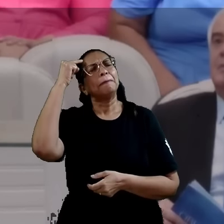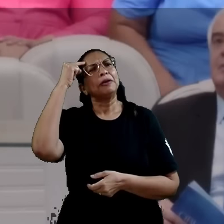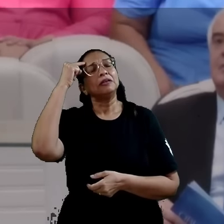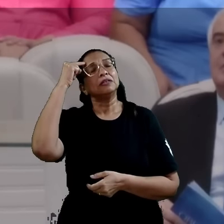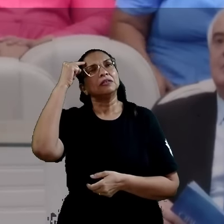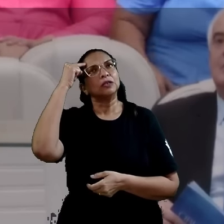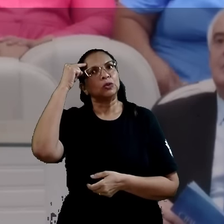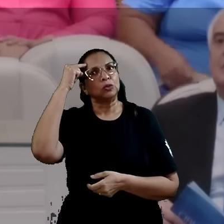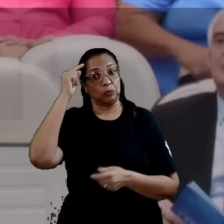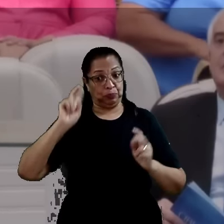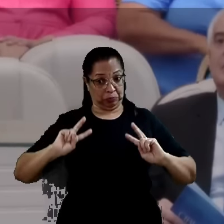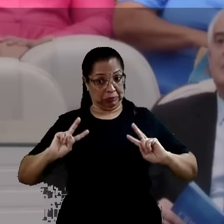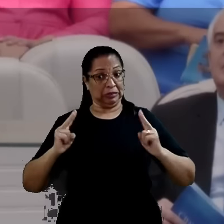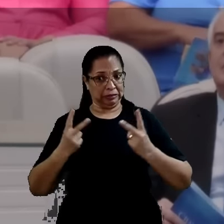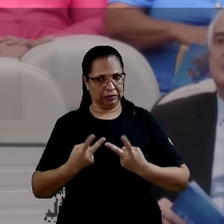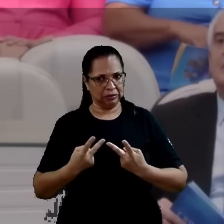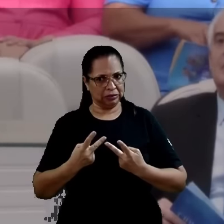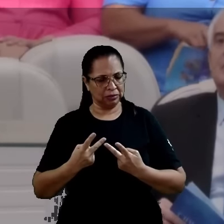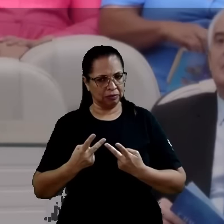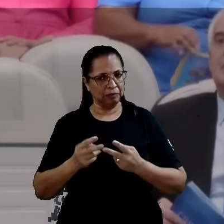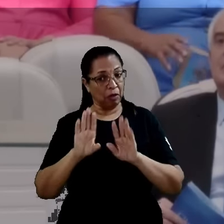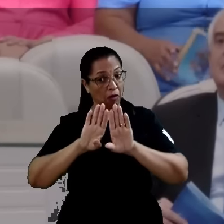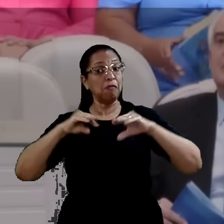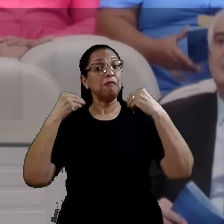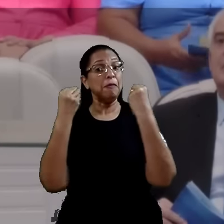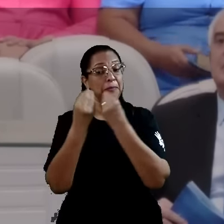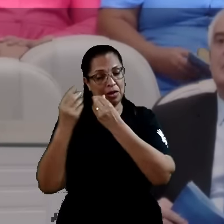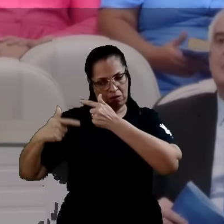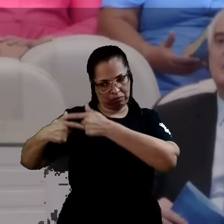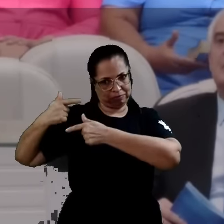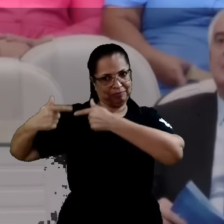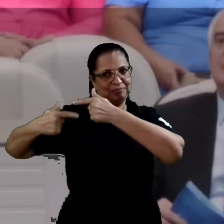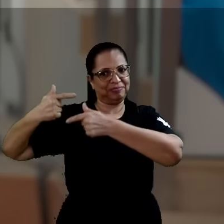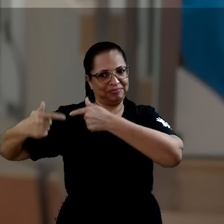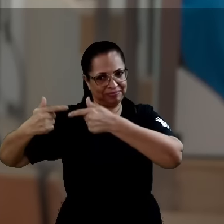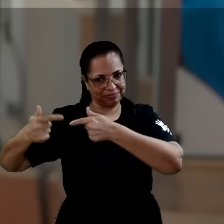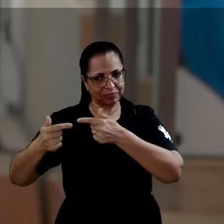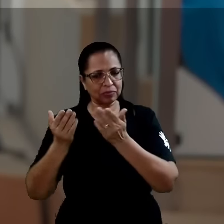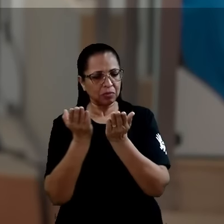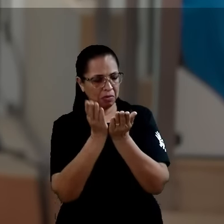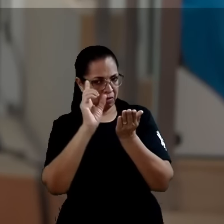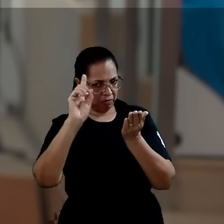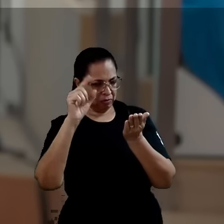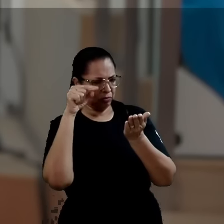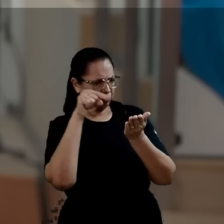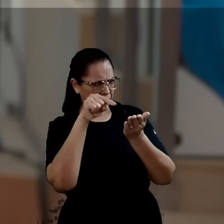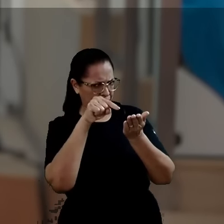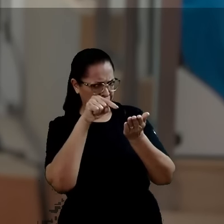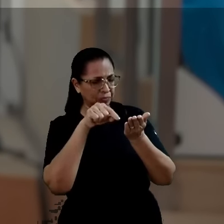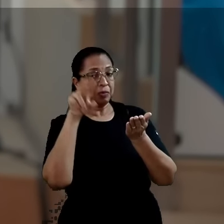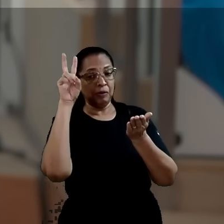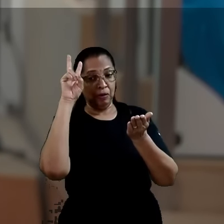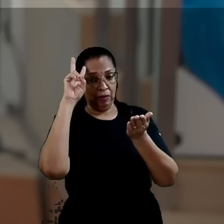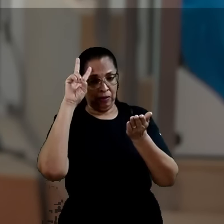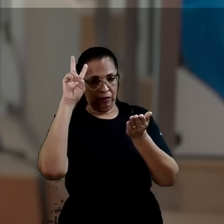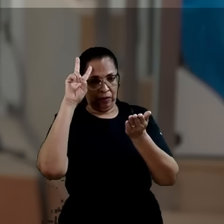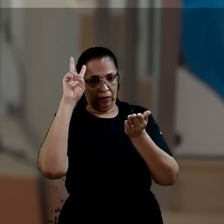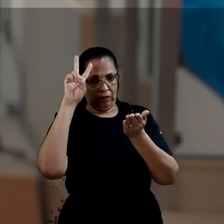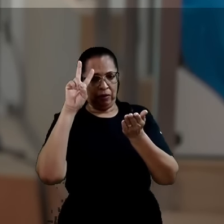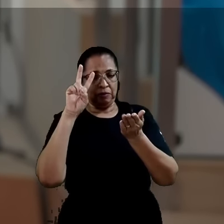familiares então é sobre estas questões à luz da palavra falando destas duas